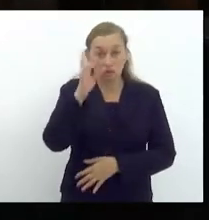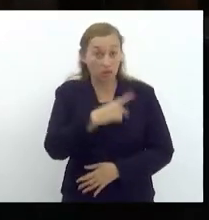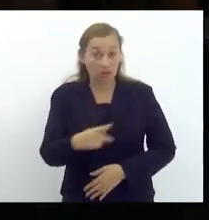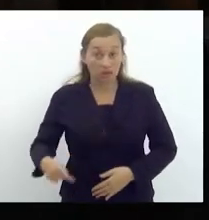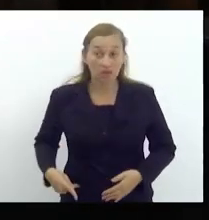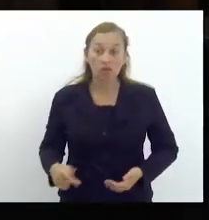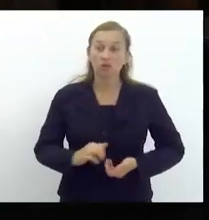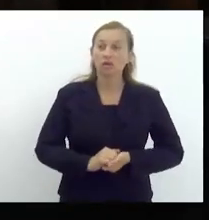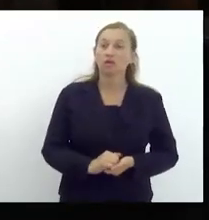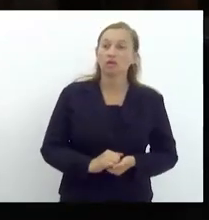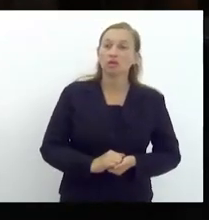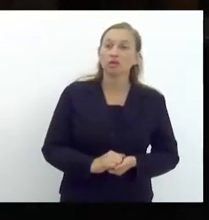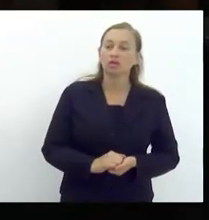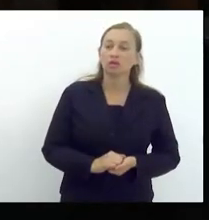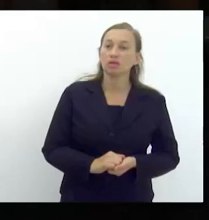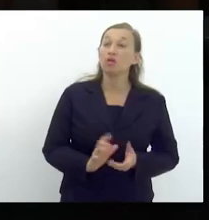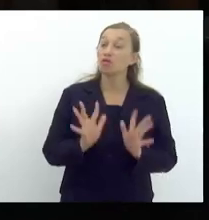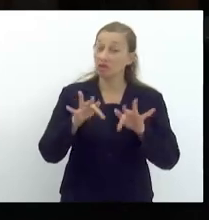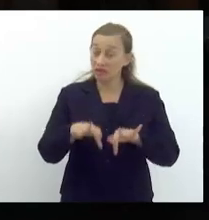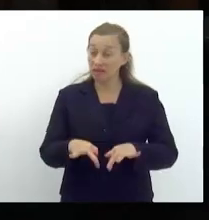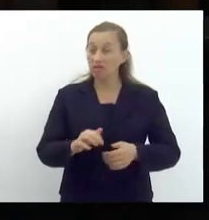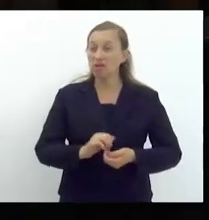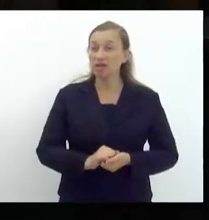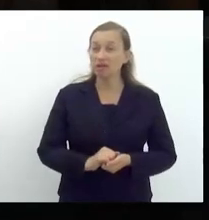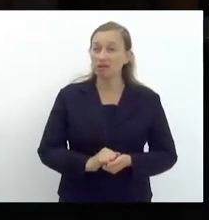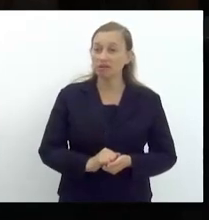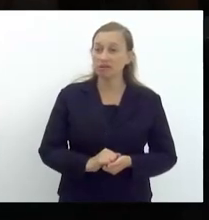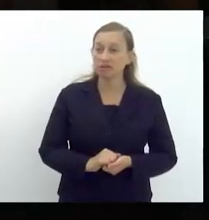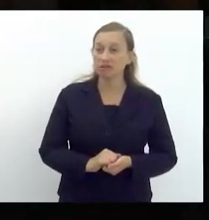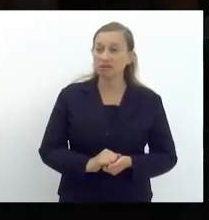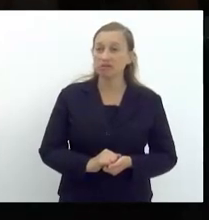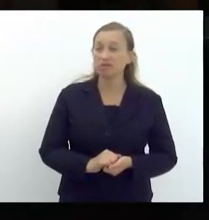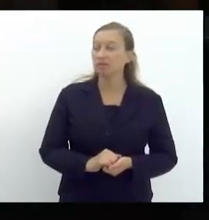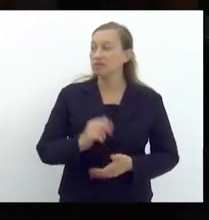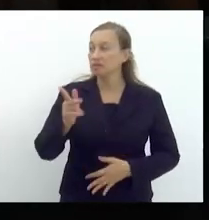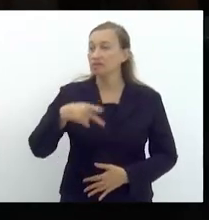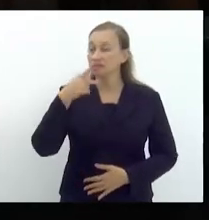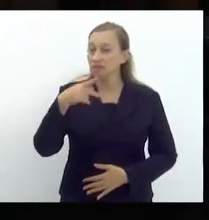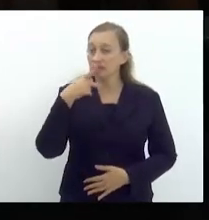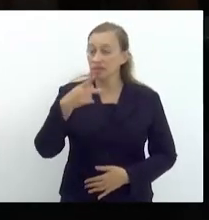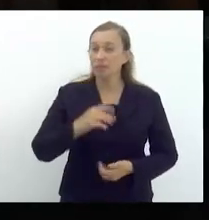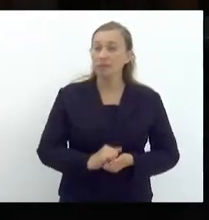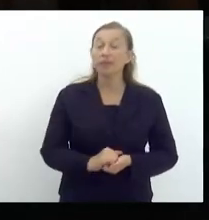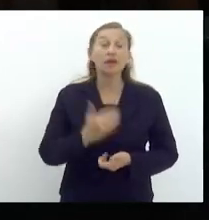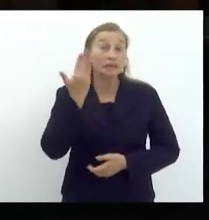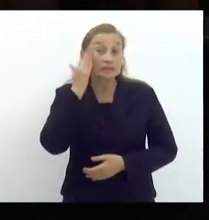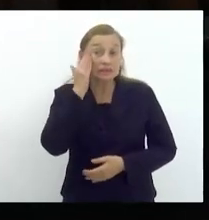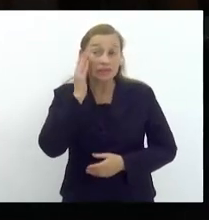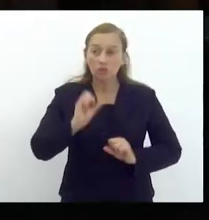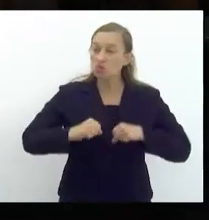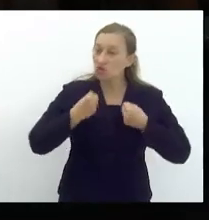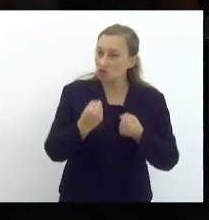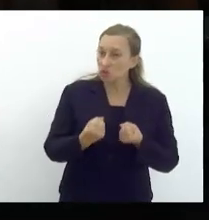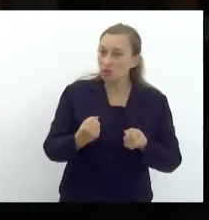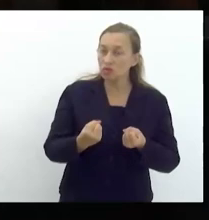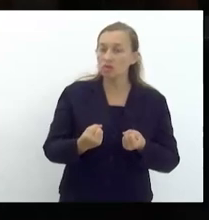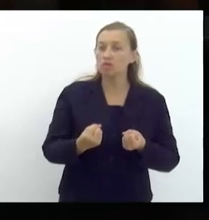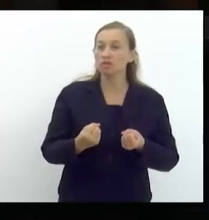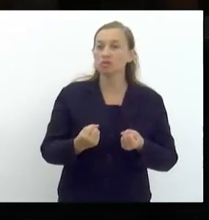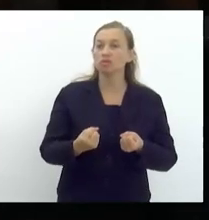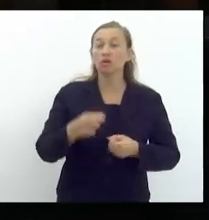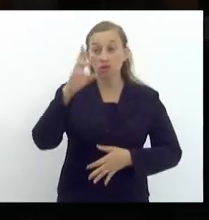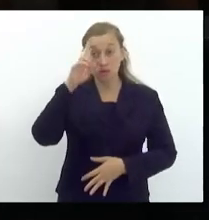eu vou termina aqui dizendo que entendo o esforço de vossa excelência